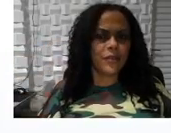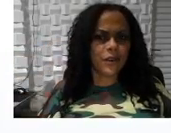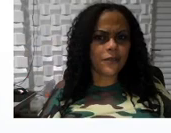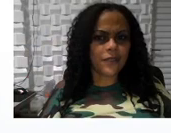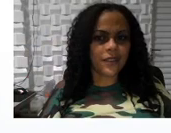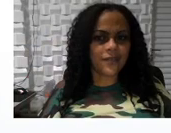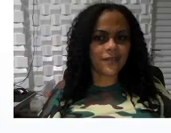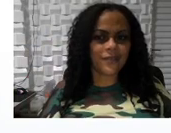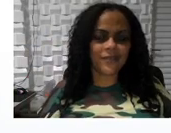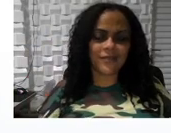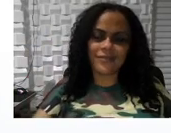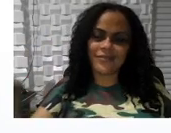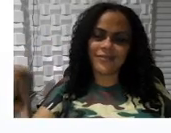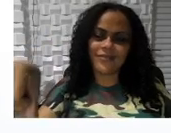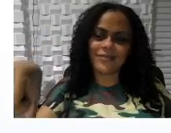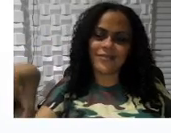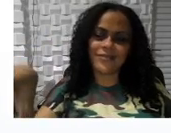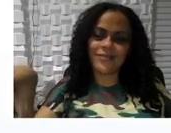9?